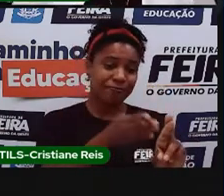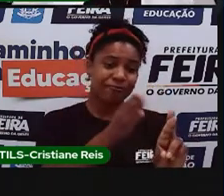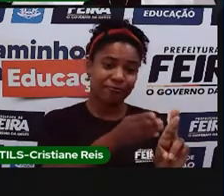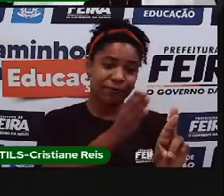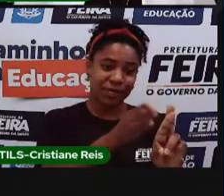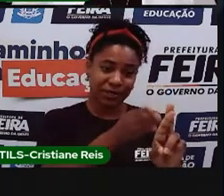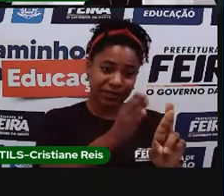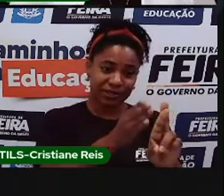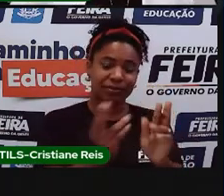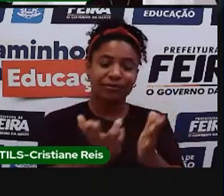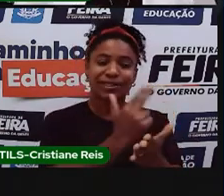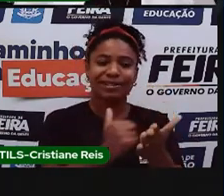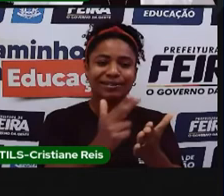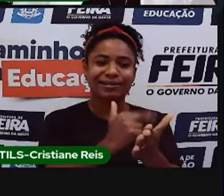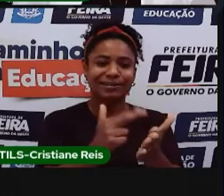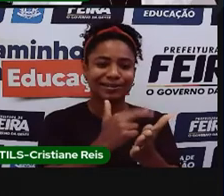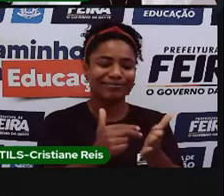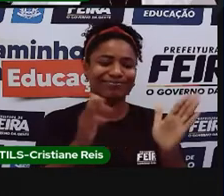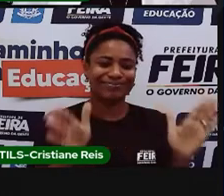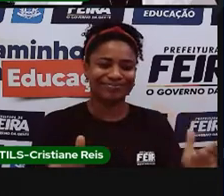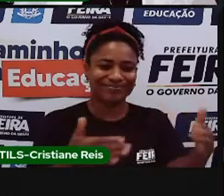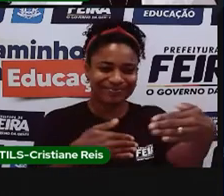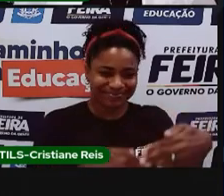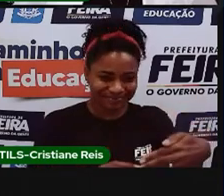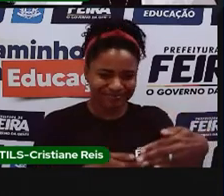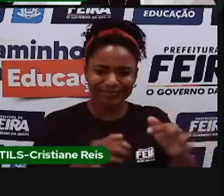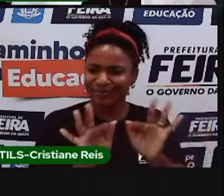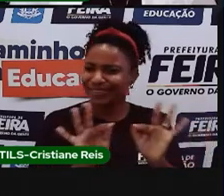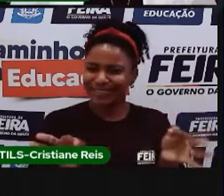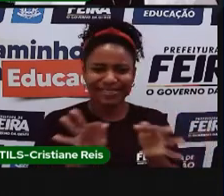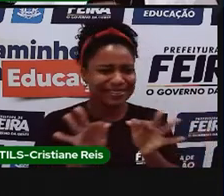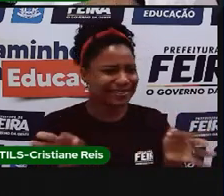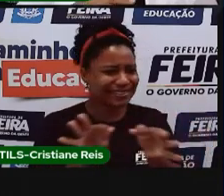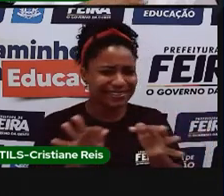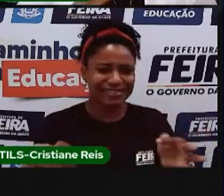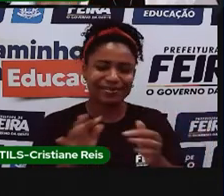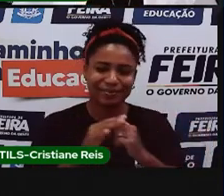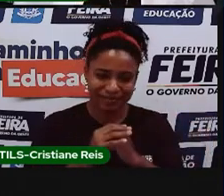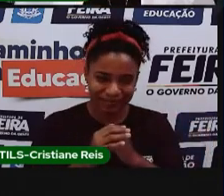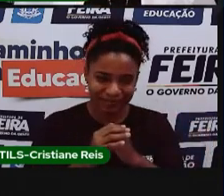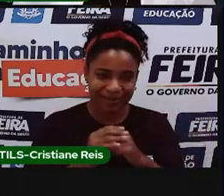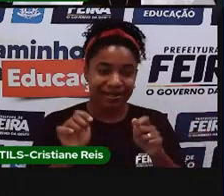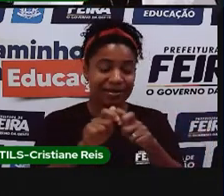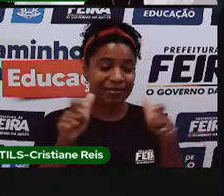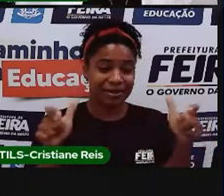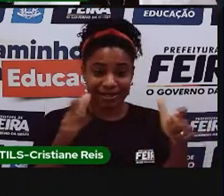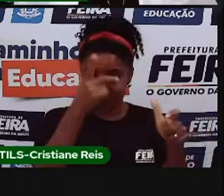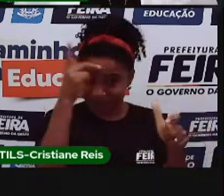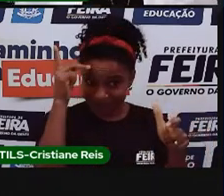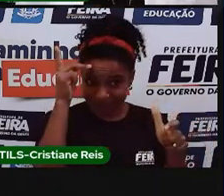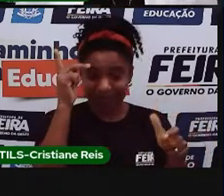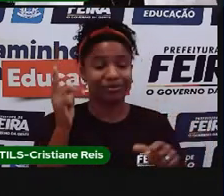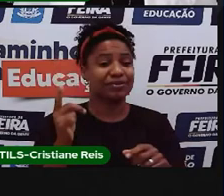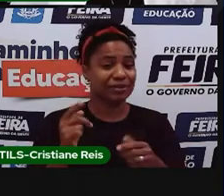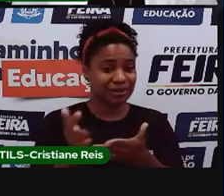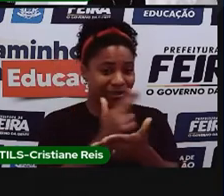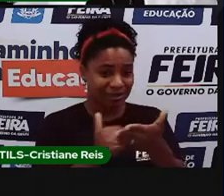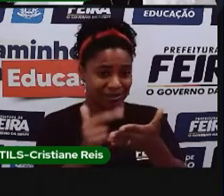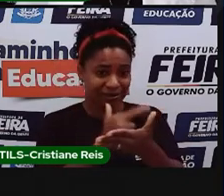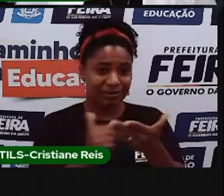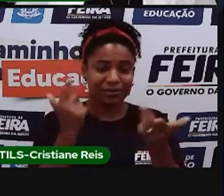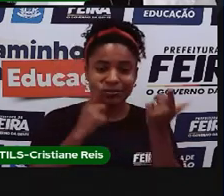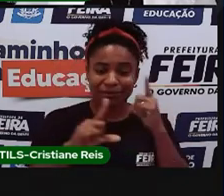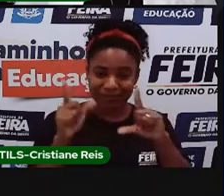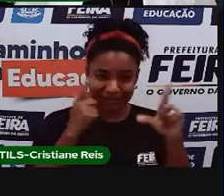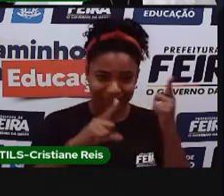fazer o croqui. Então, é um desenho bem simples. Na maioria das pessoas, a maioria das pessoas consegue fazer ele, né, sem nenhum